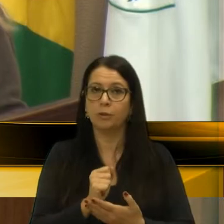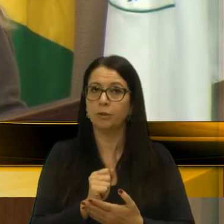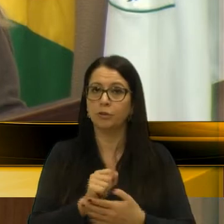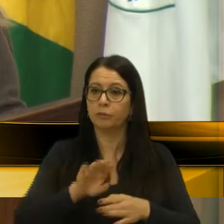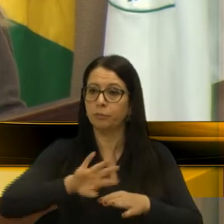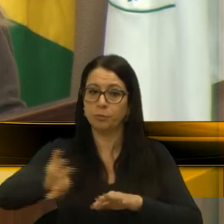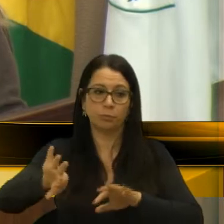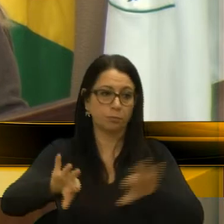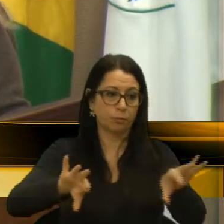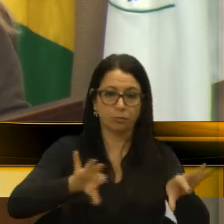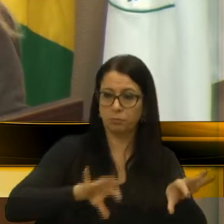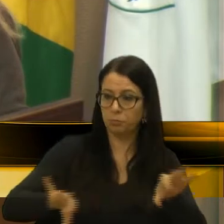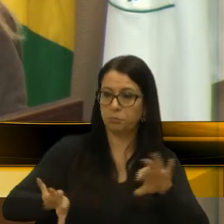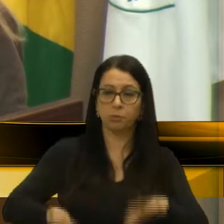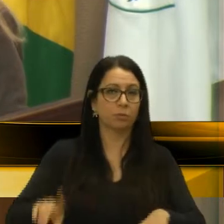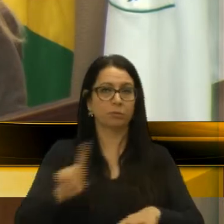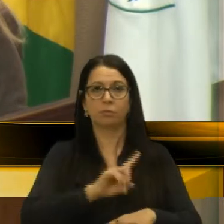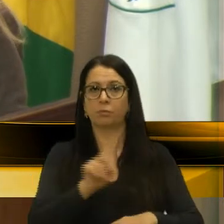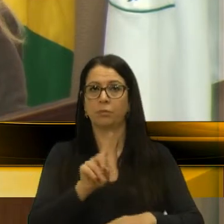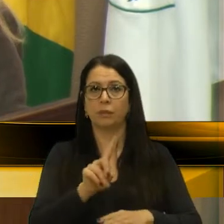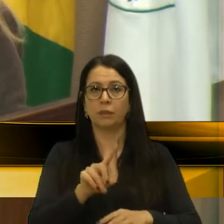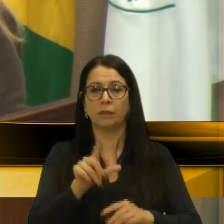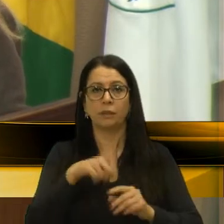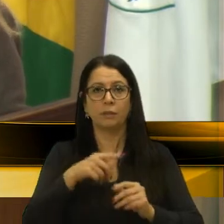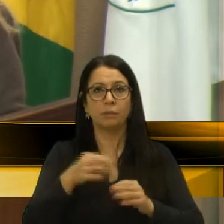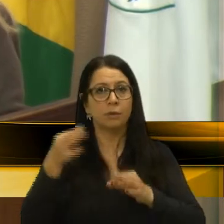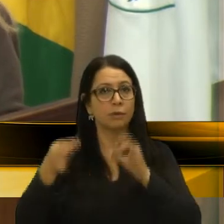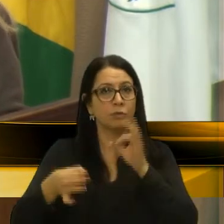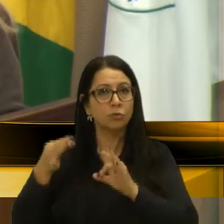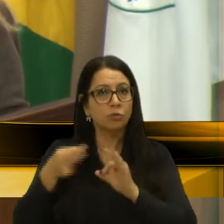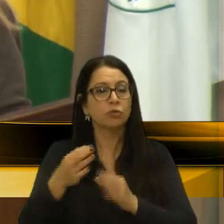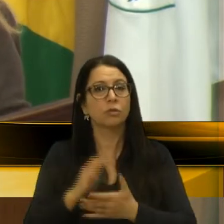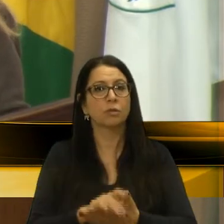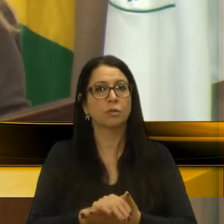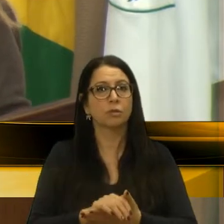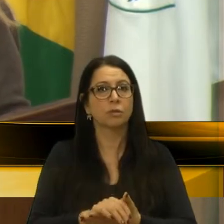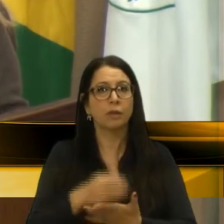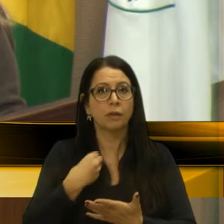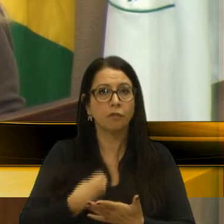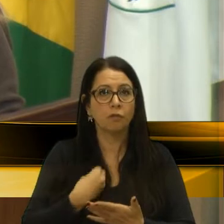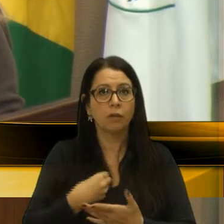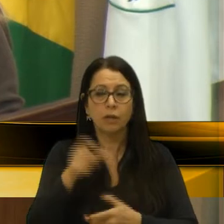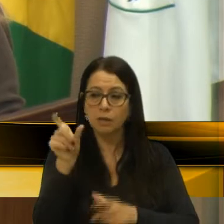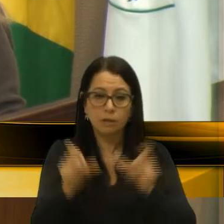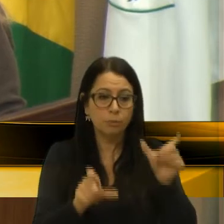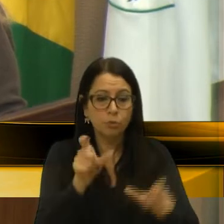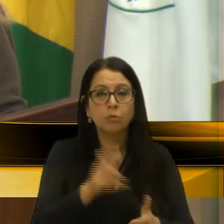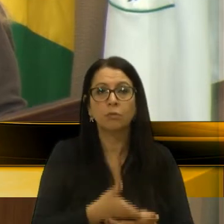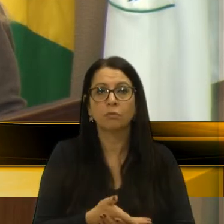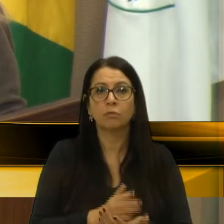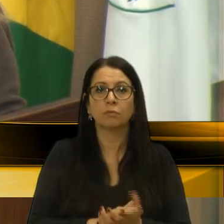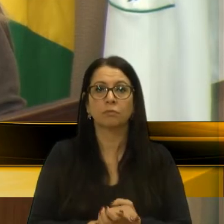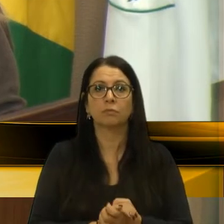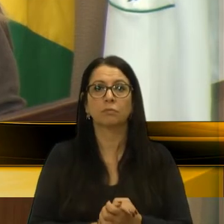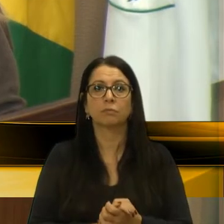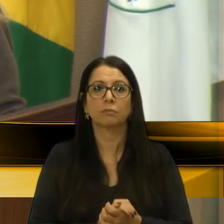partidarizar isso. O nosso lado tem que ser a justiça, a vida das pessoas.